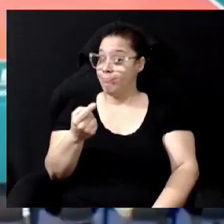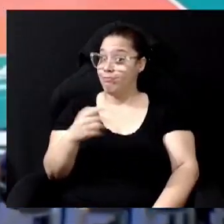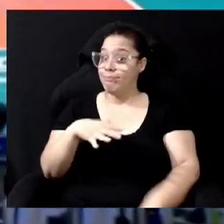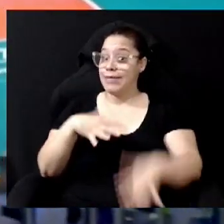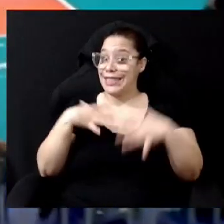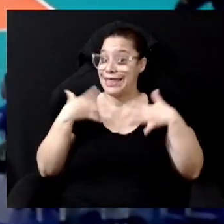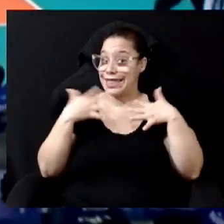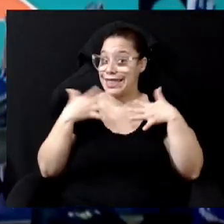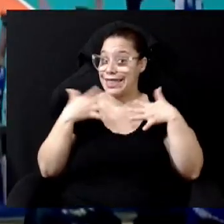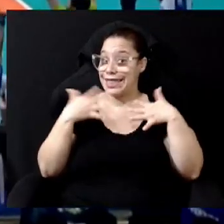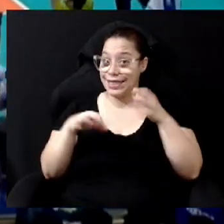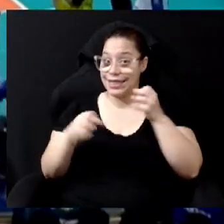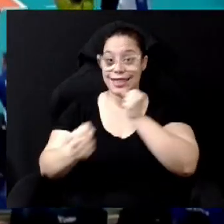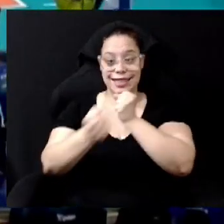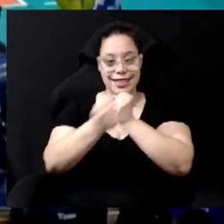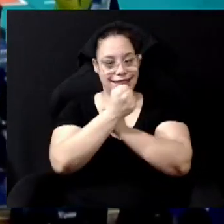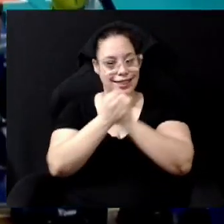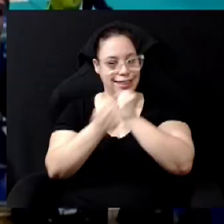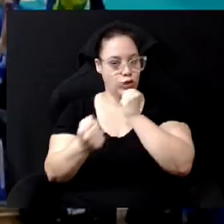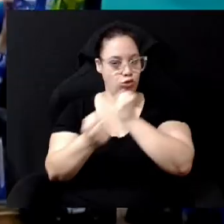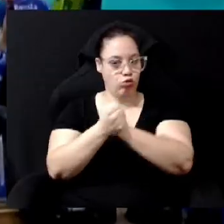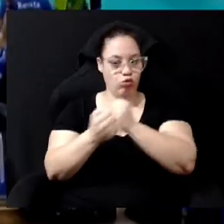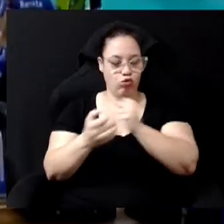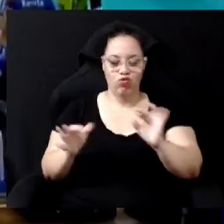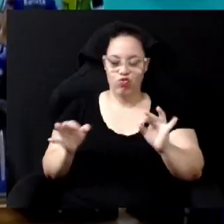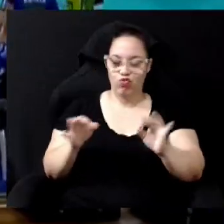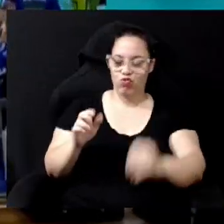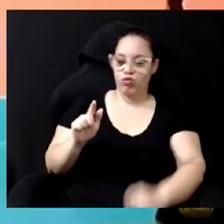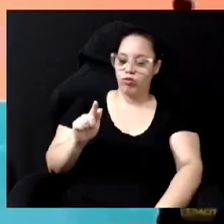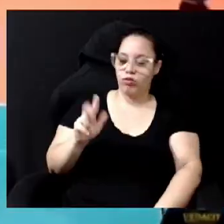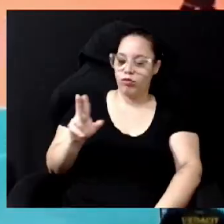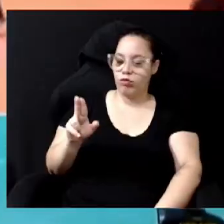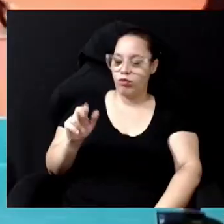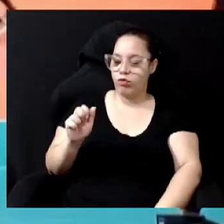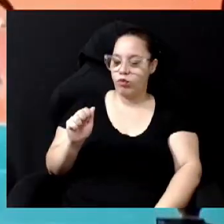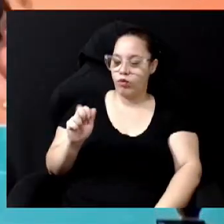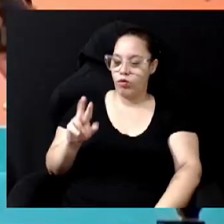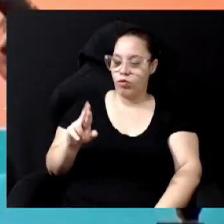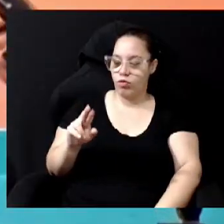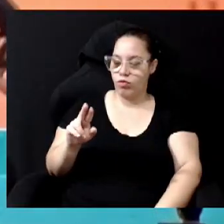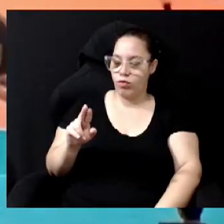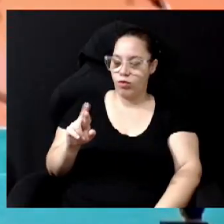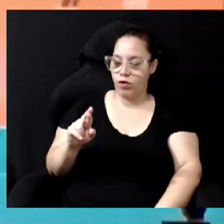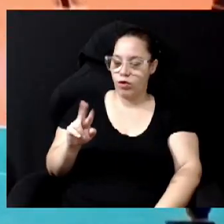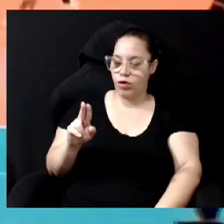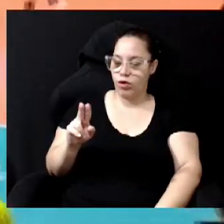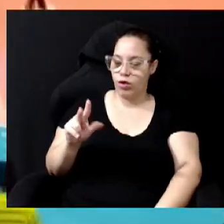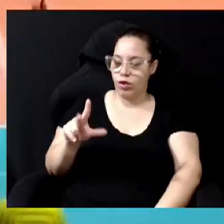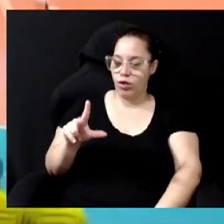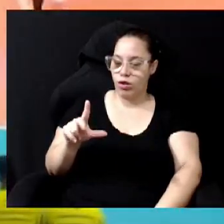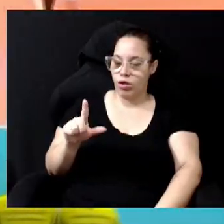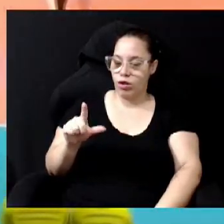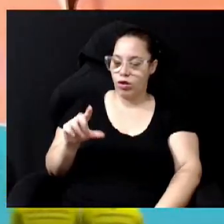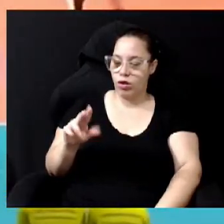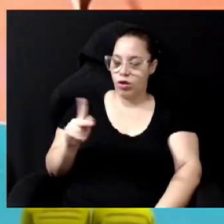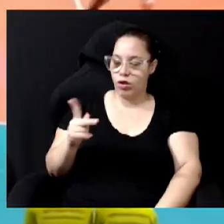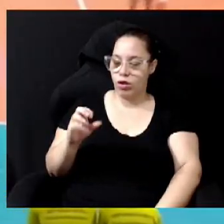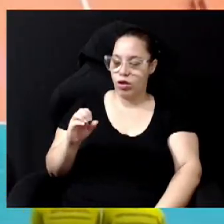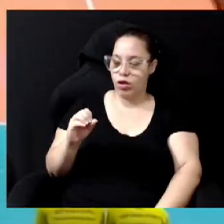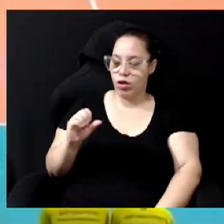defesas defendiam tudo e Guarulhos jogou para fora. O segundo set continuou com